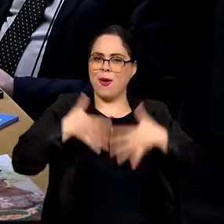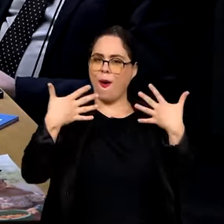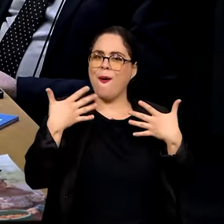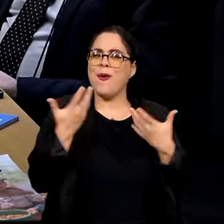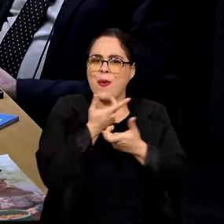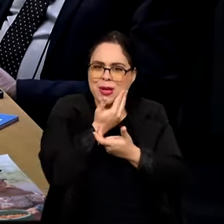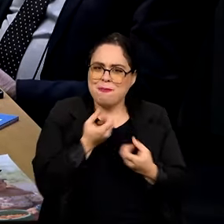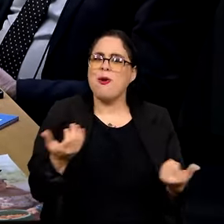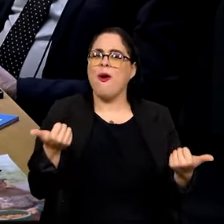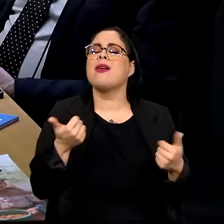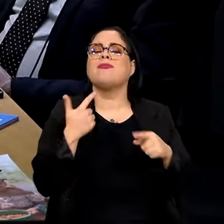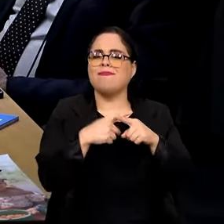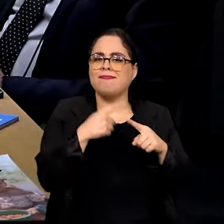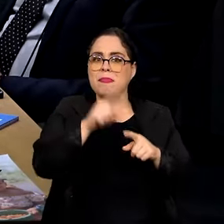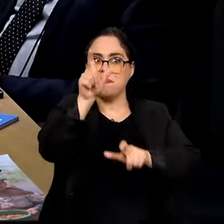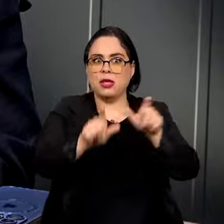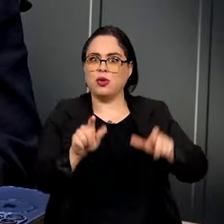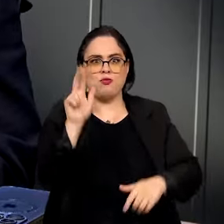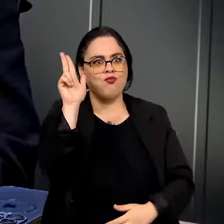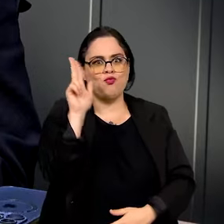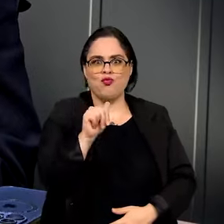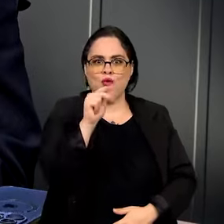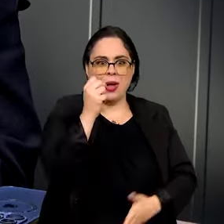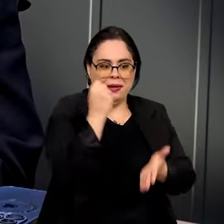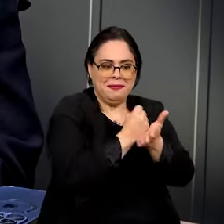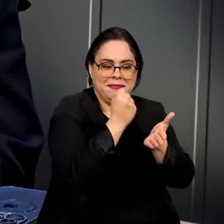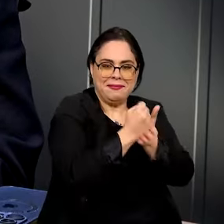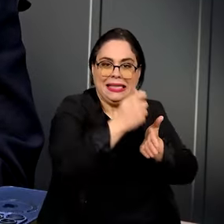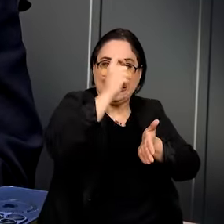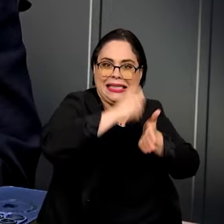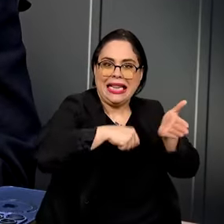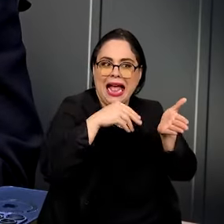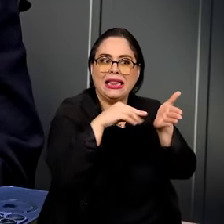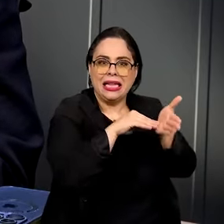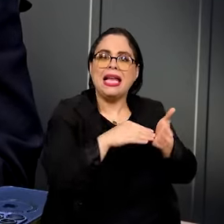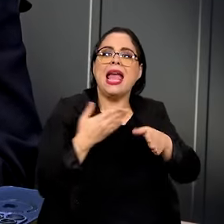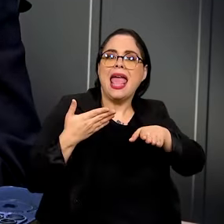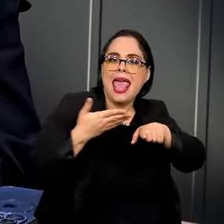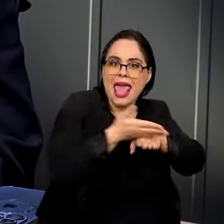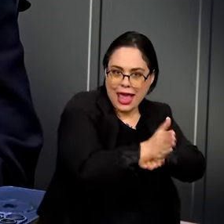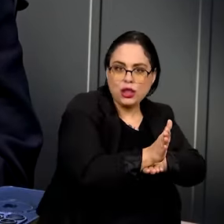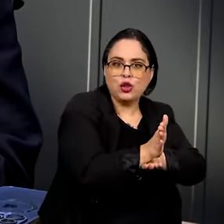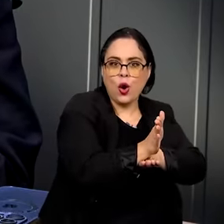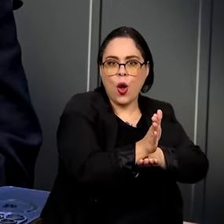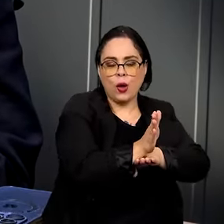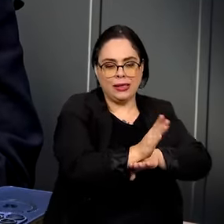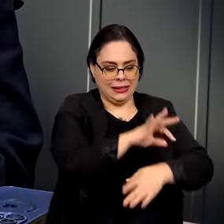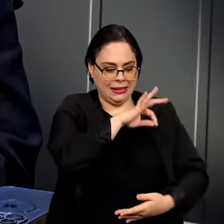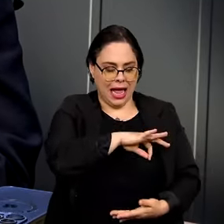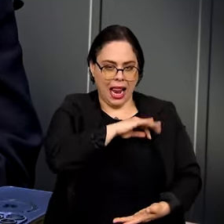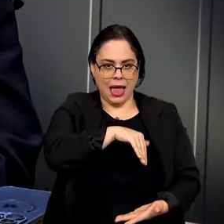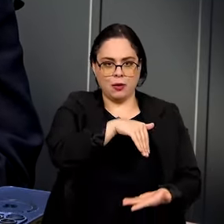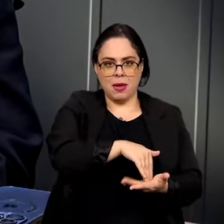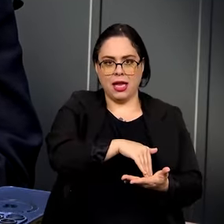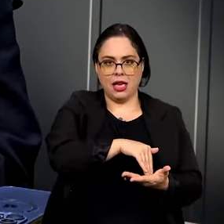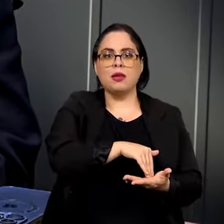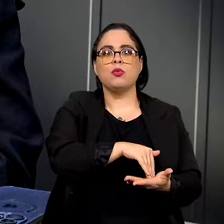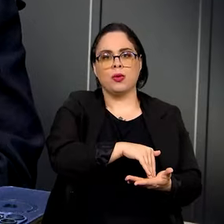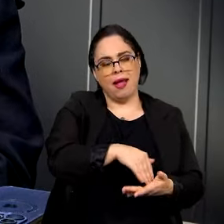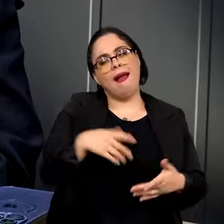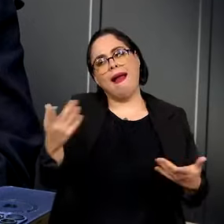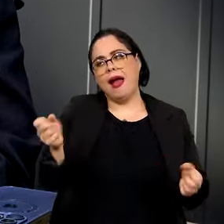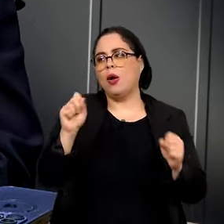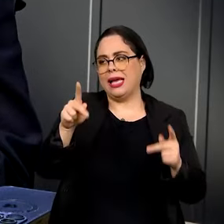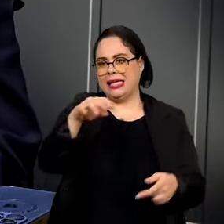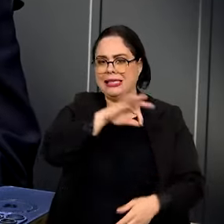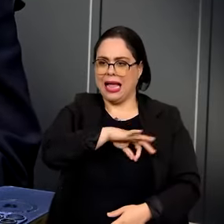tido surpresas pessoas que nunca tiveram uma carteira assinada ao ingressarem com o teto de um salário mínimo e aqui